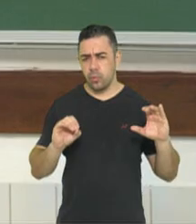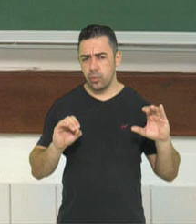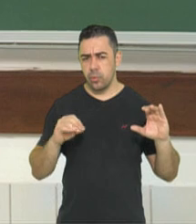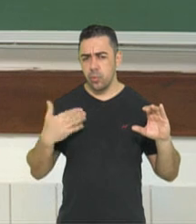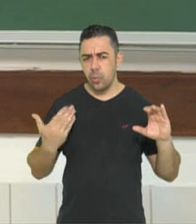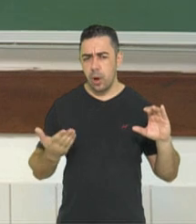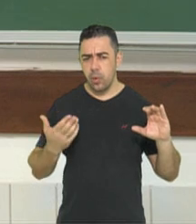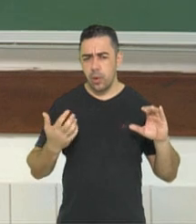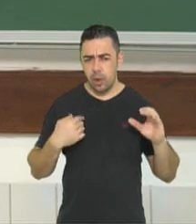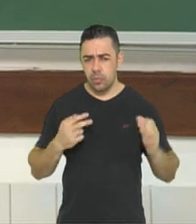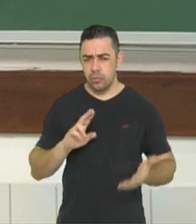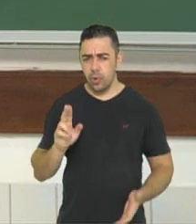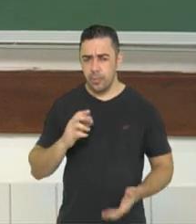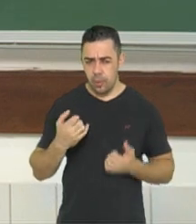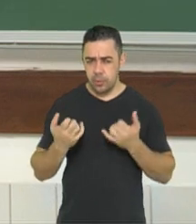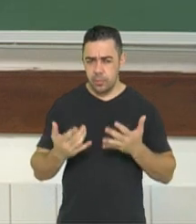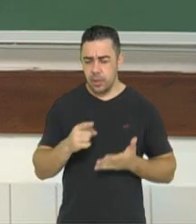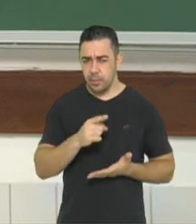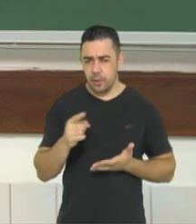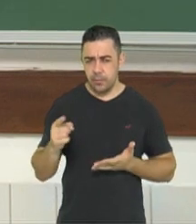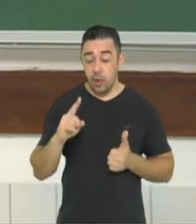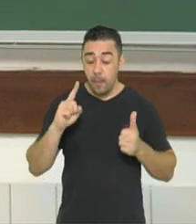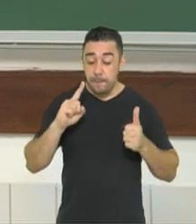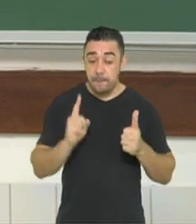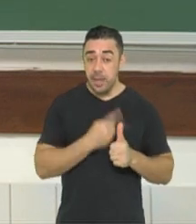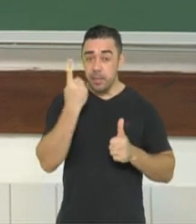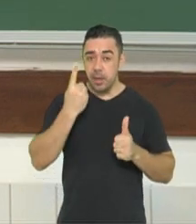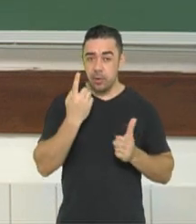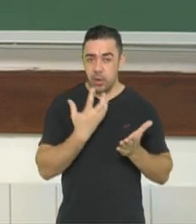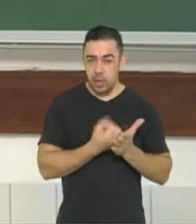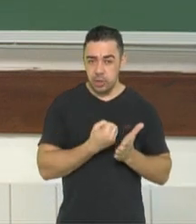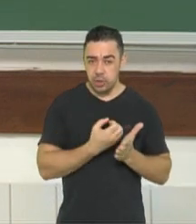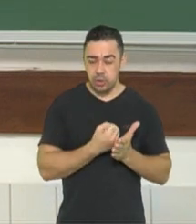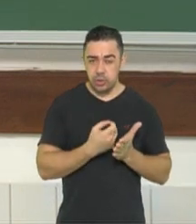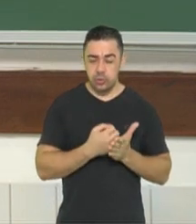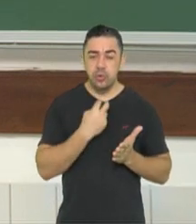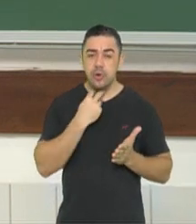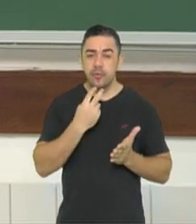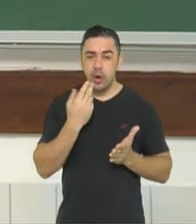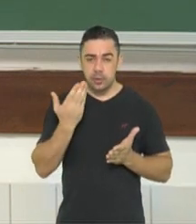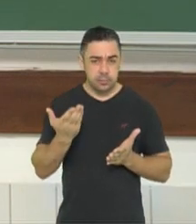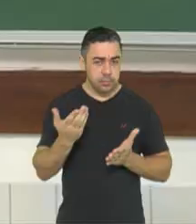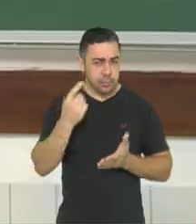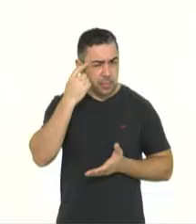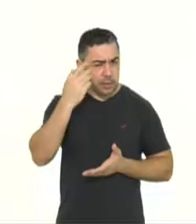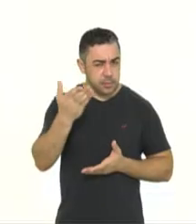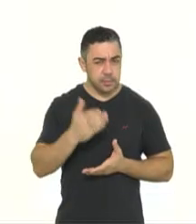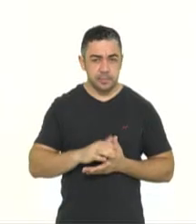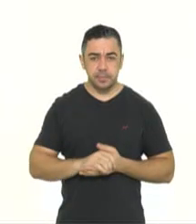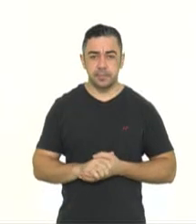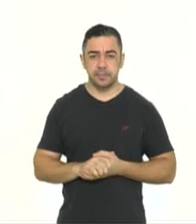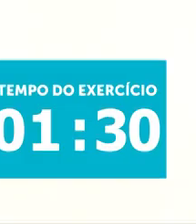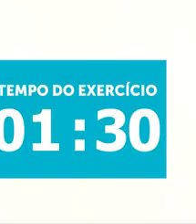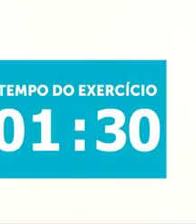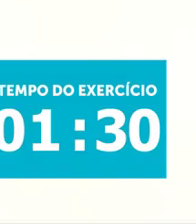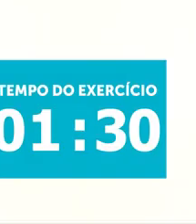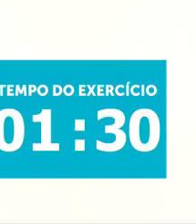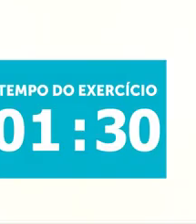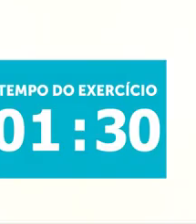qual que a gente falou aí até agora que foi o primeiro capaz de registrar a voz humana? Pensa um pouquinho.